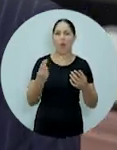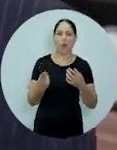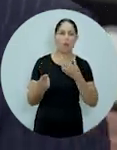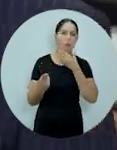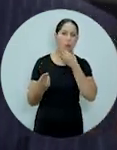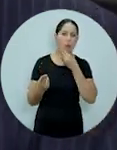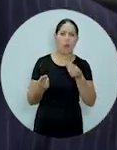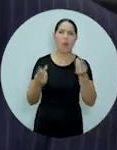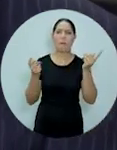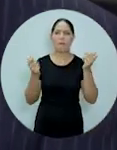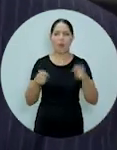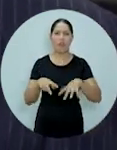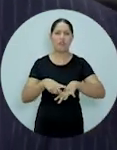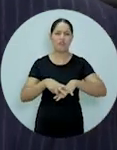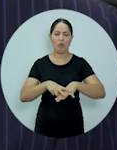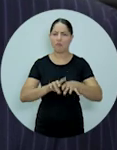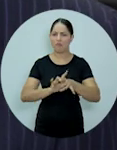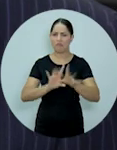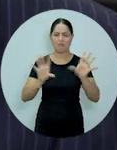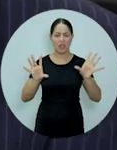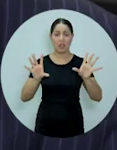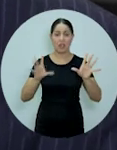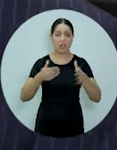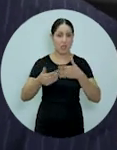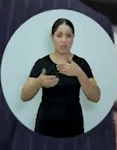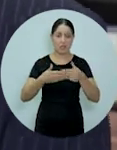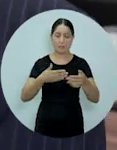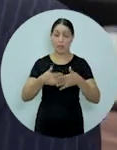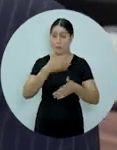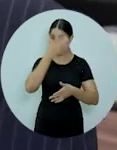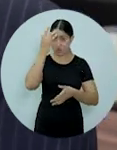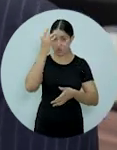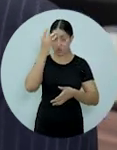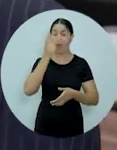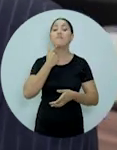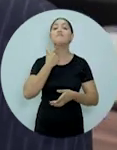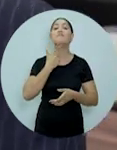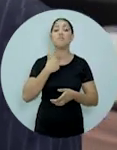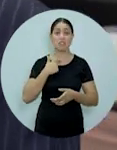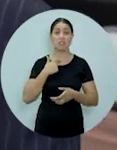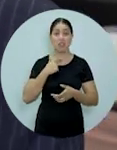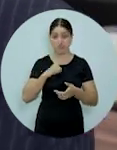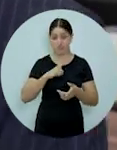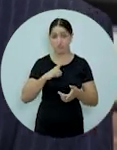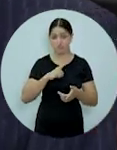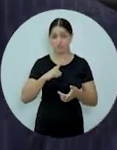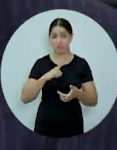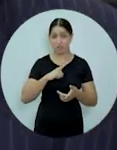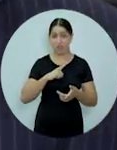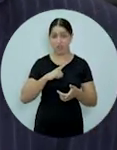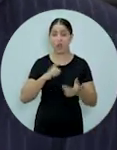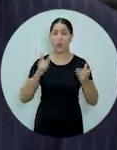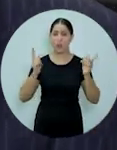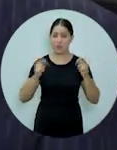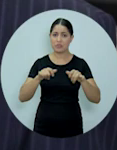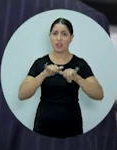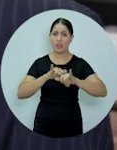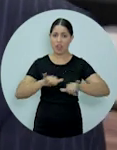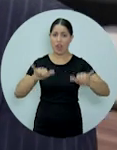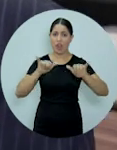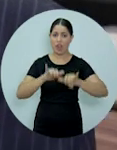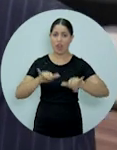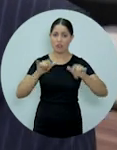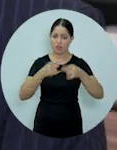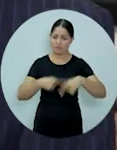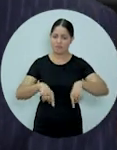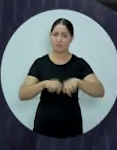pode ser viúvo, independe, desde que essa pessoa tenha vontade de constituir uma família, tenha condições